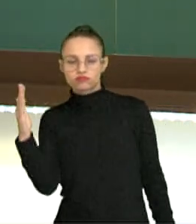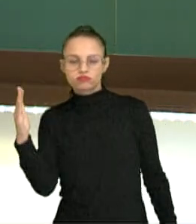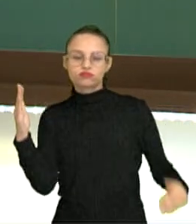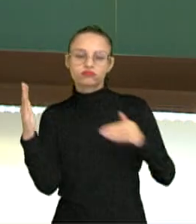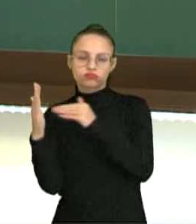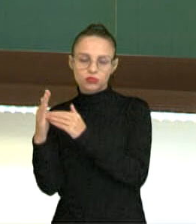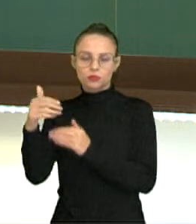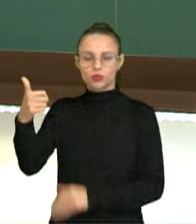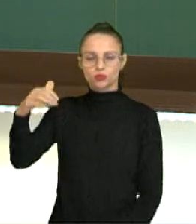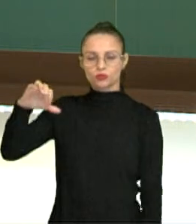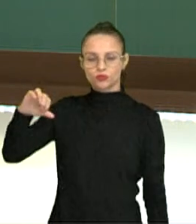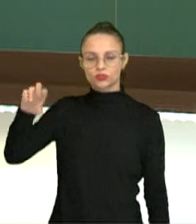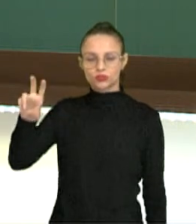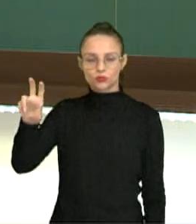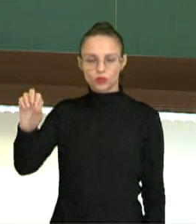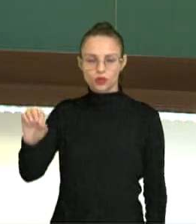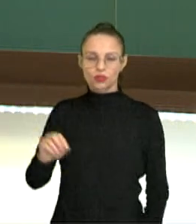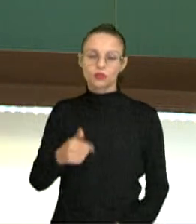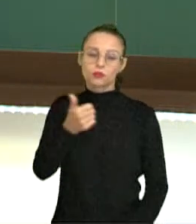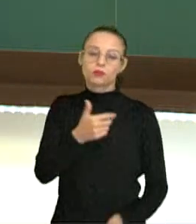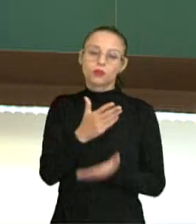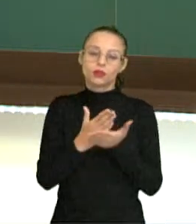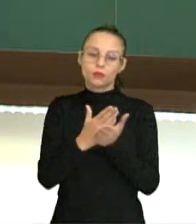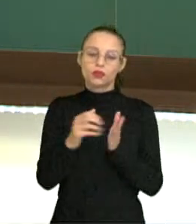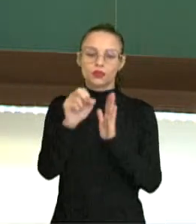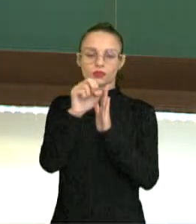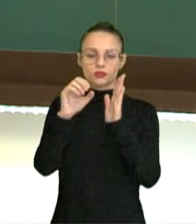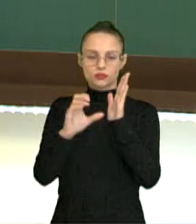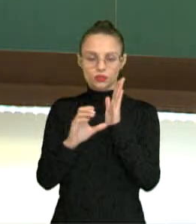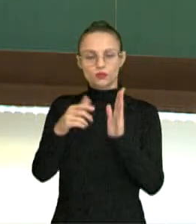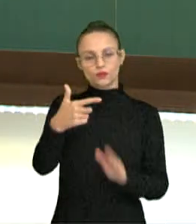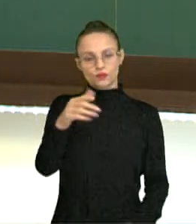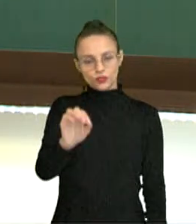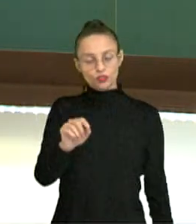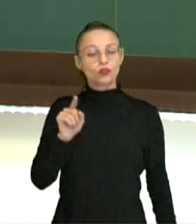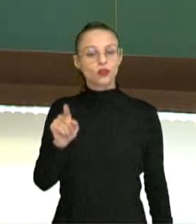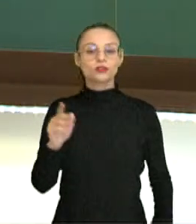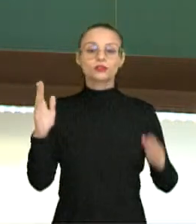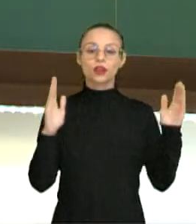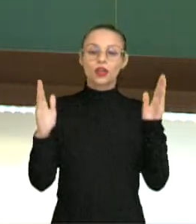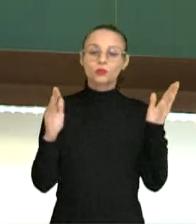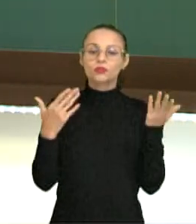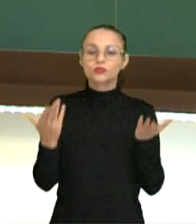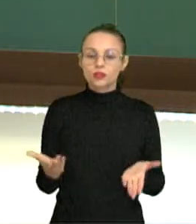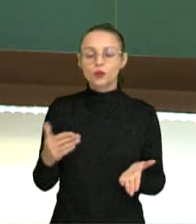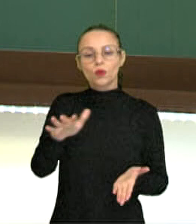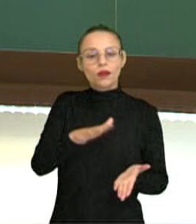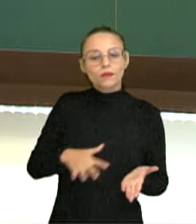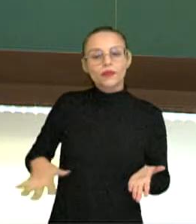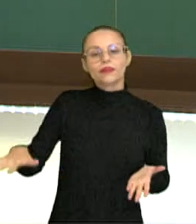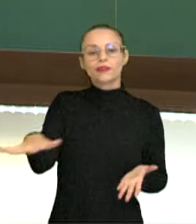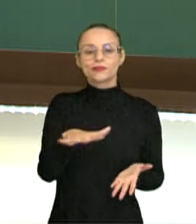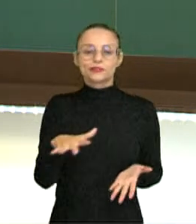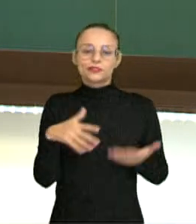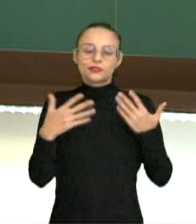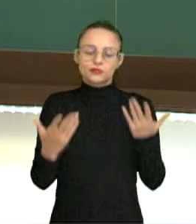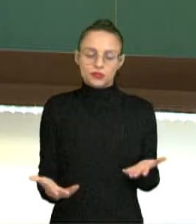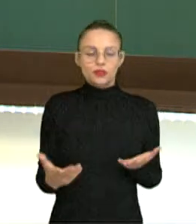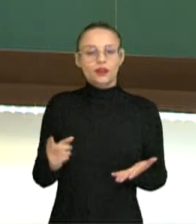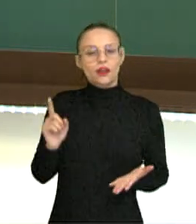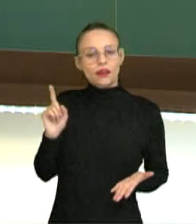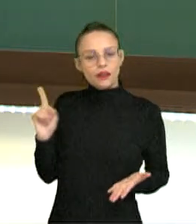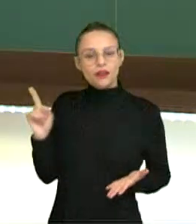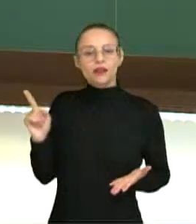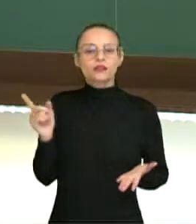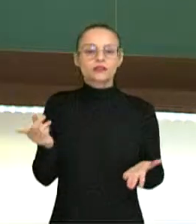1950, então, na primeira metade do século XX do Brasil. Nessa época, então, que se ambienta